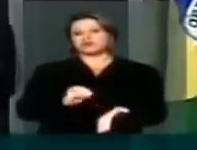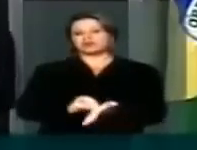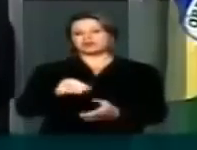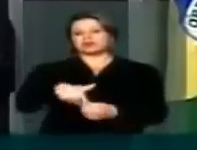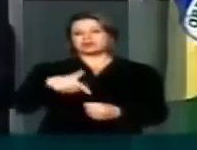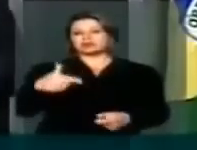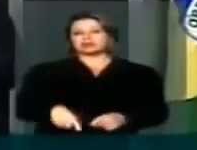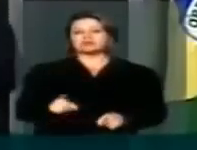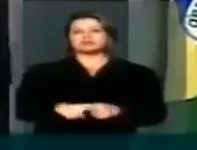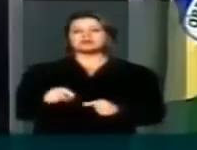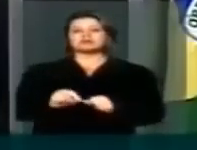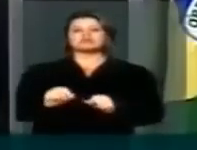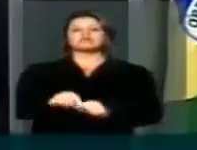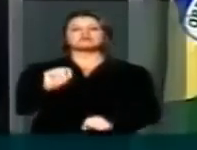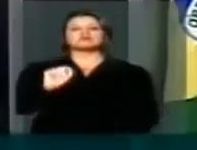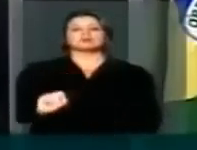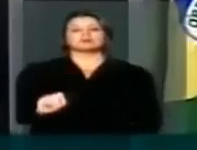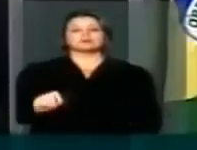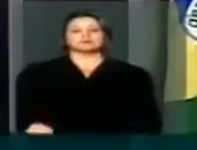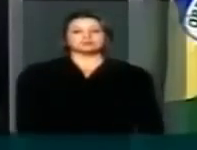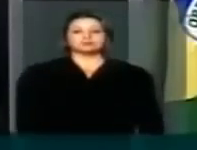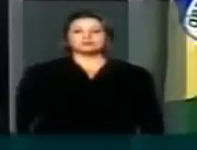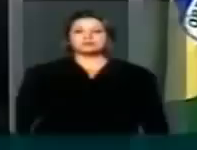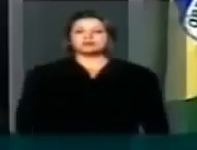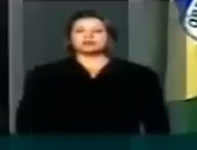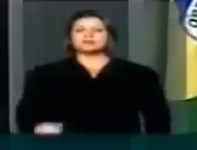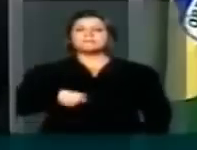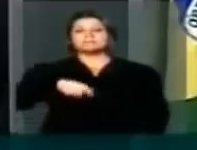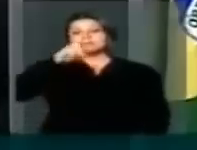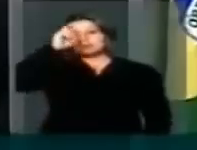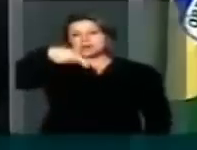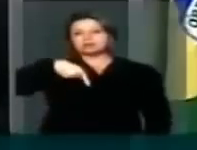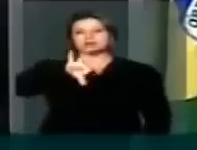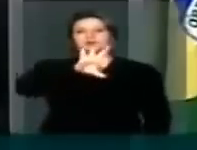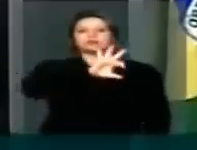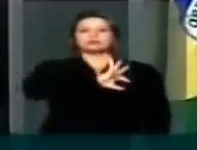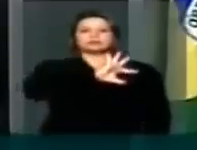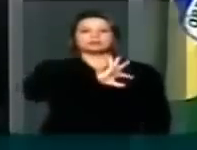que a presidente da República fez como resposta? Mandou a polícia.